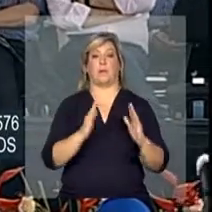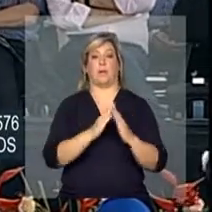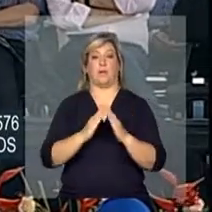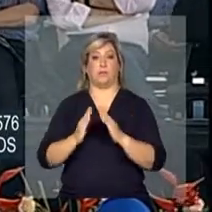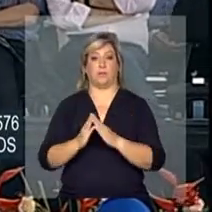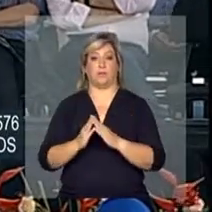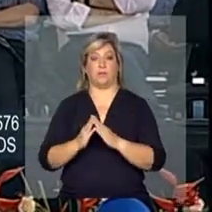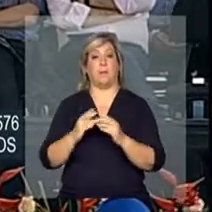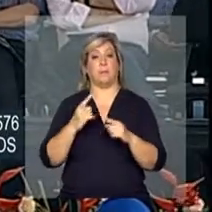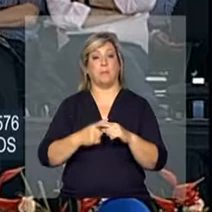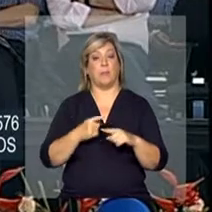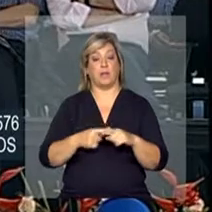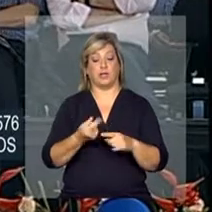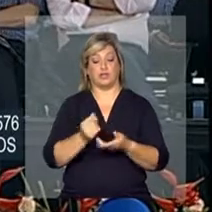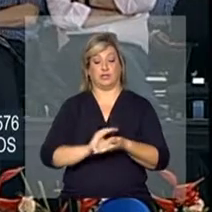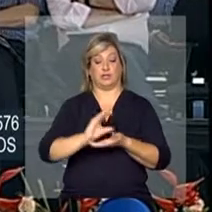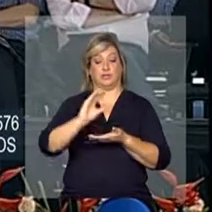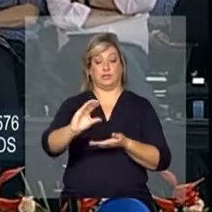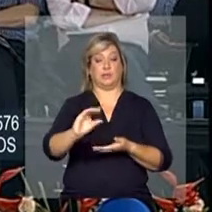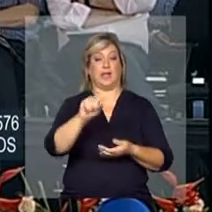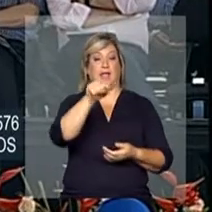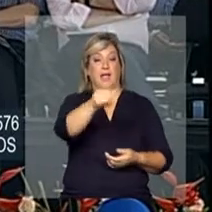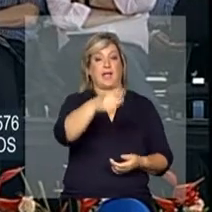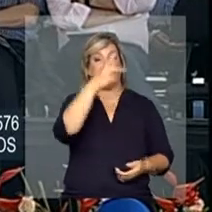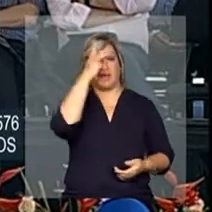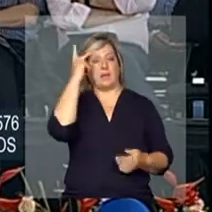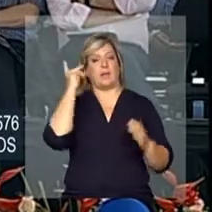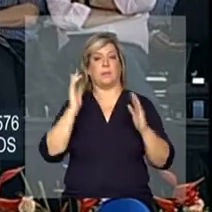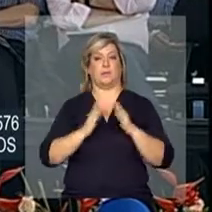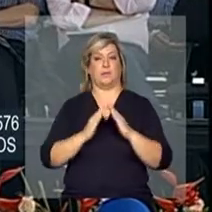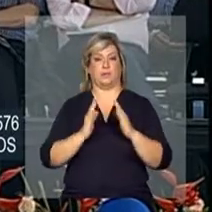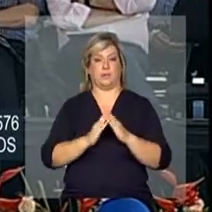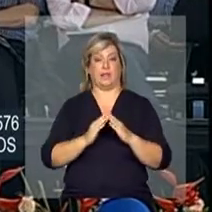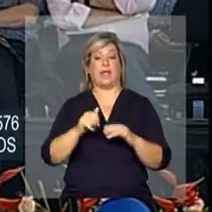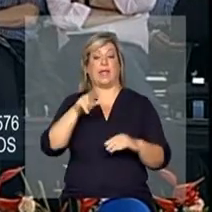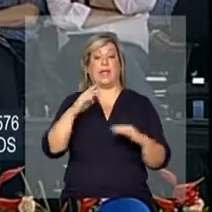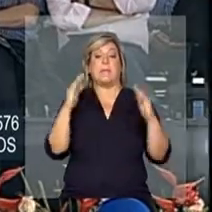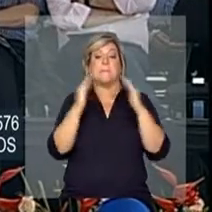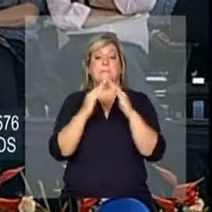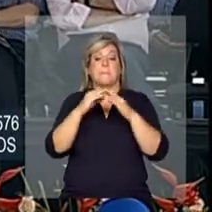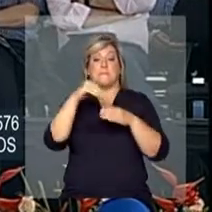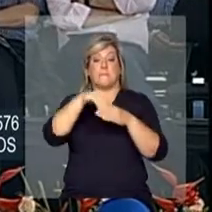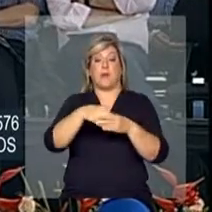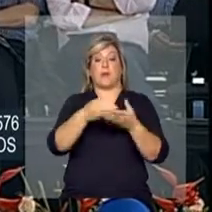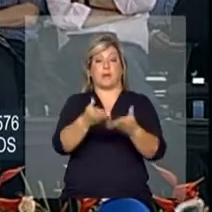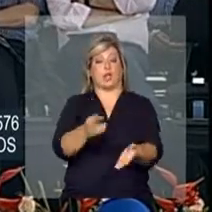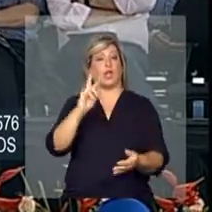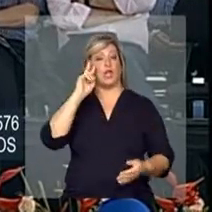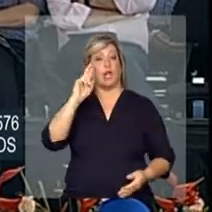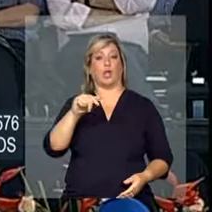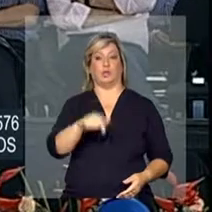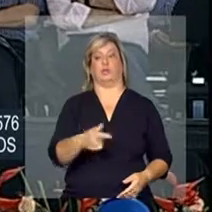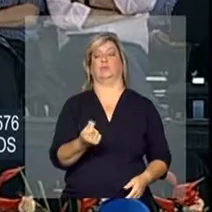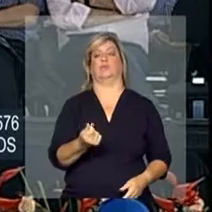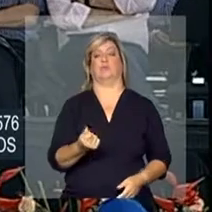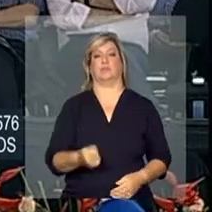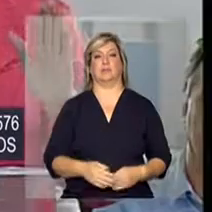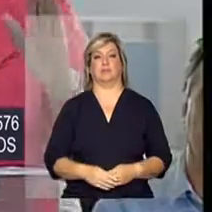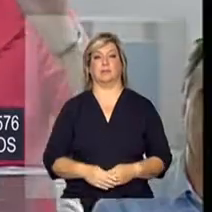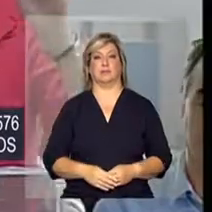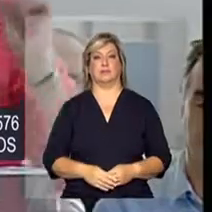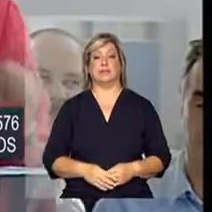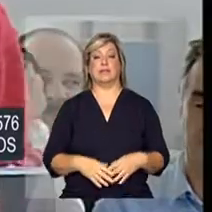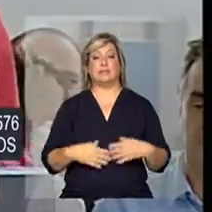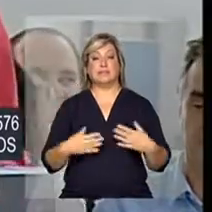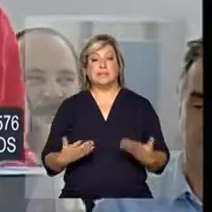o dinheiro é destinado, é para o morador, é para quem mora ali que é dono do dinheiro. Então,